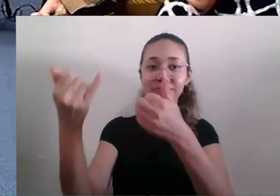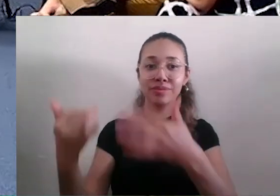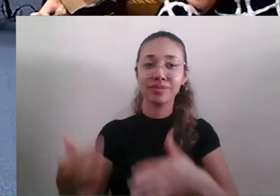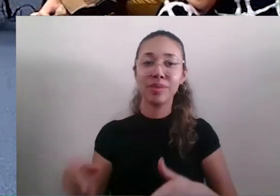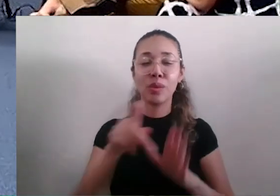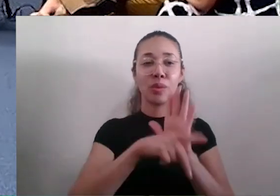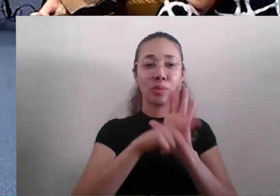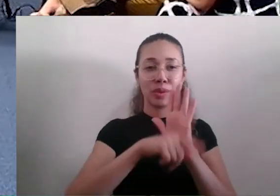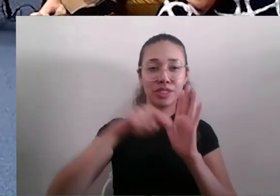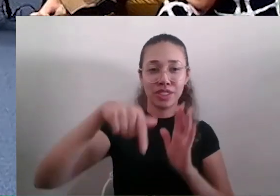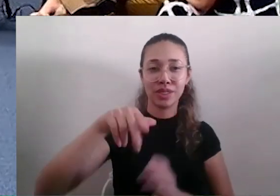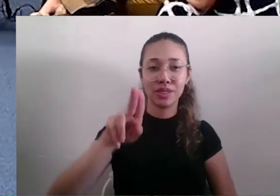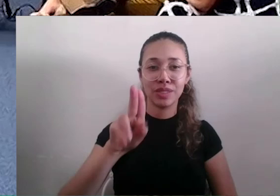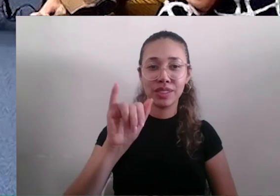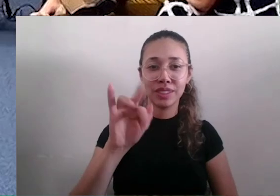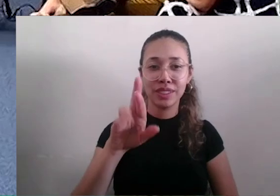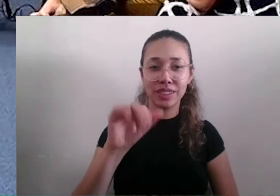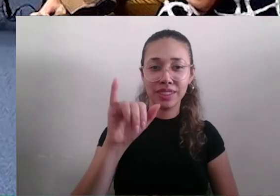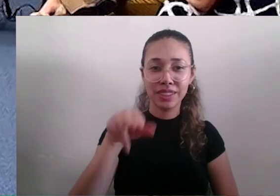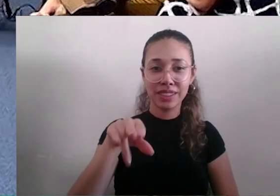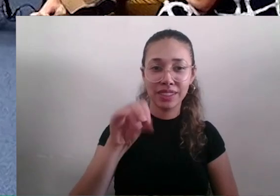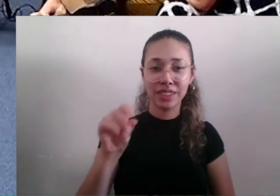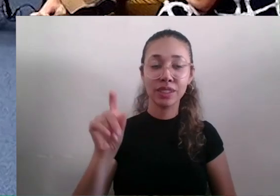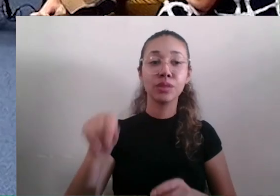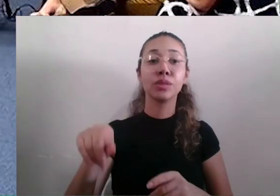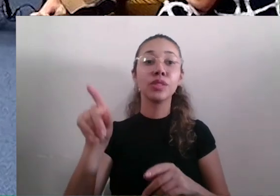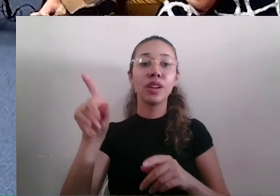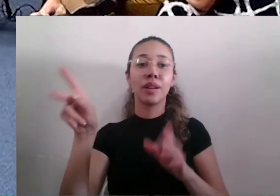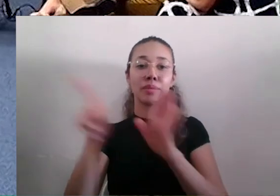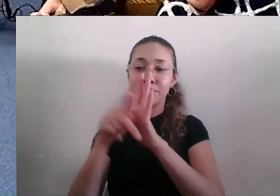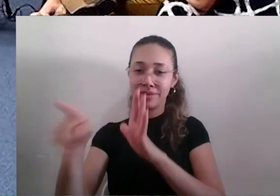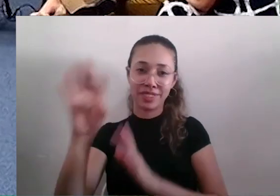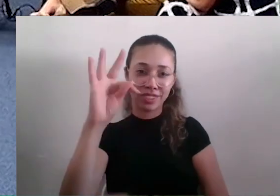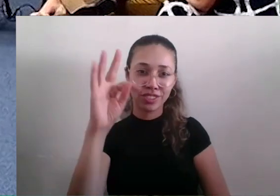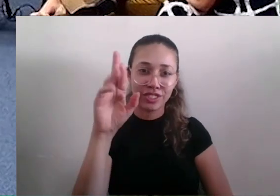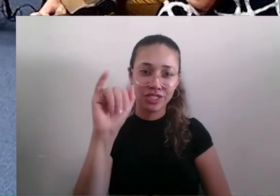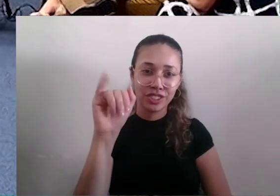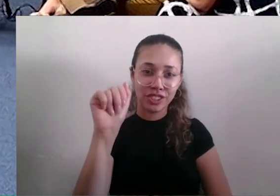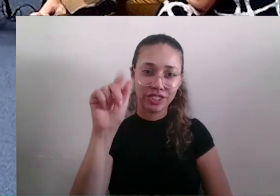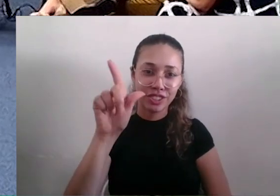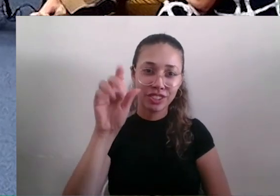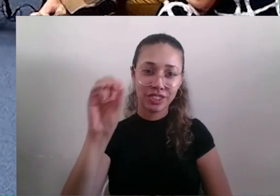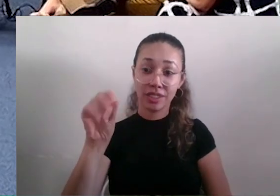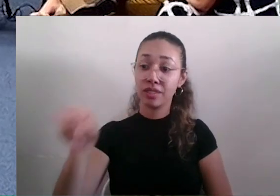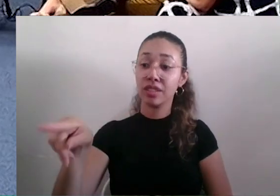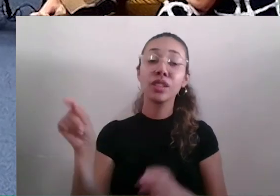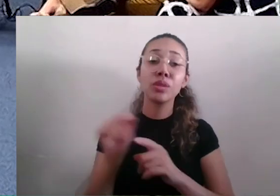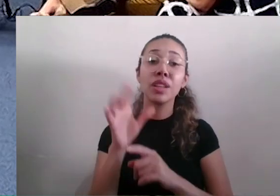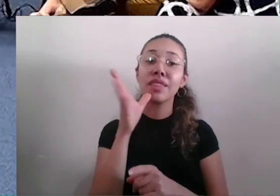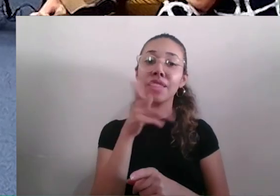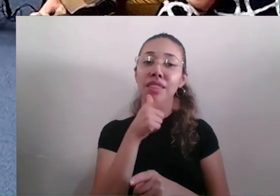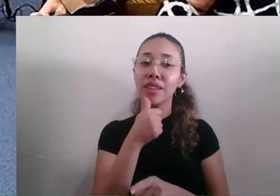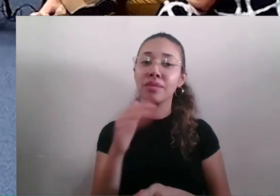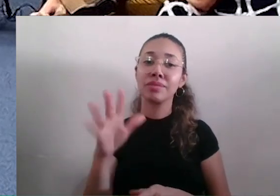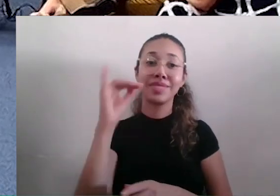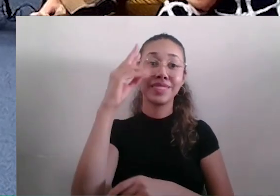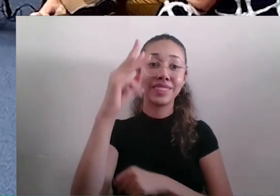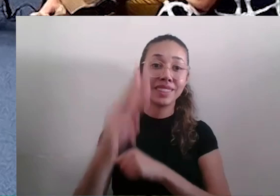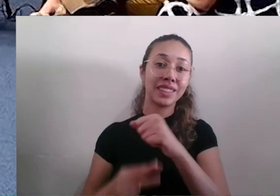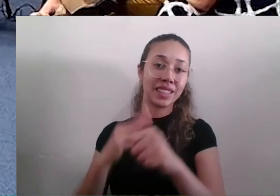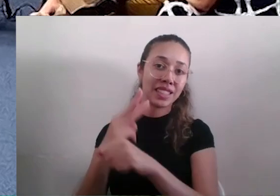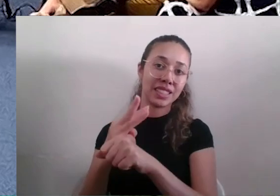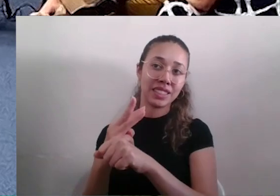Quirino do Thiago rogero esse projeto levou TRS anos para fazer teve um ano